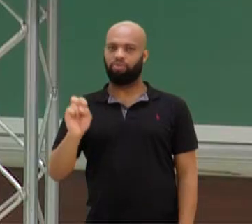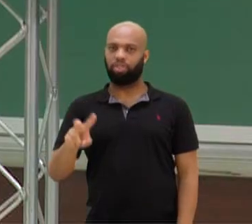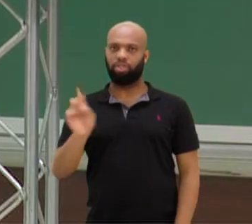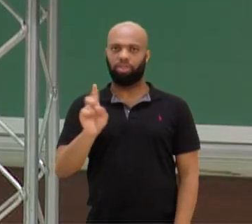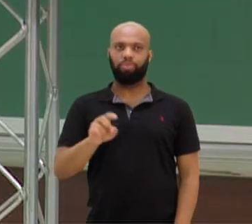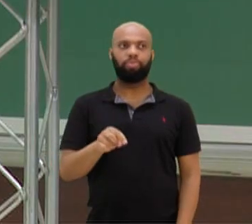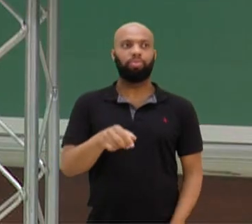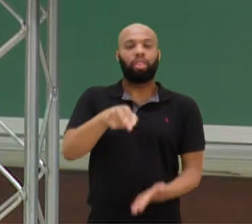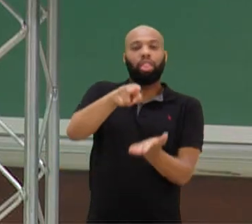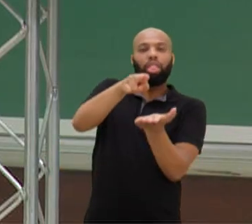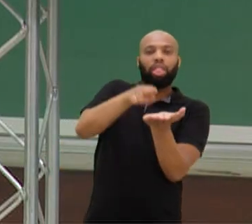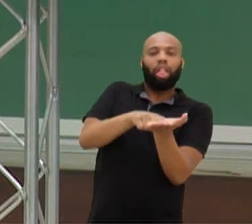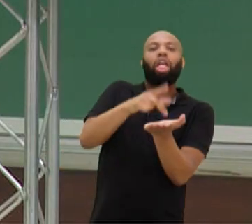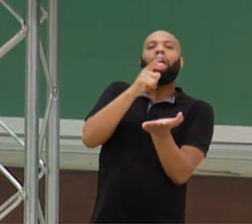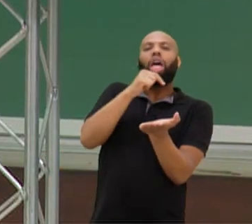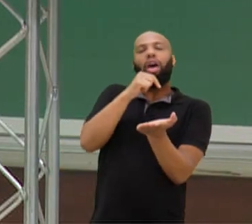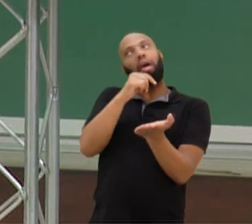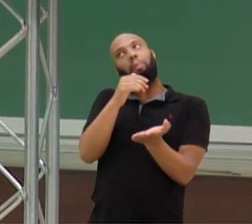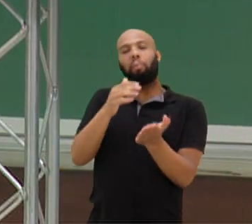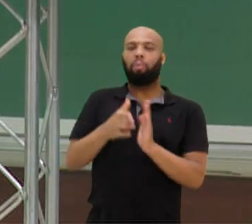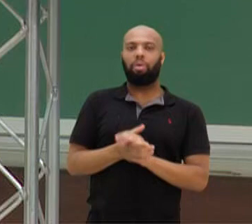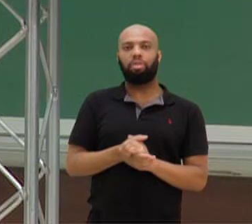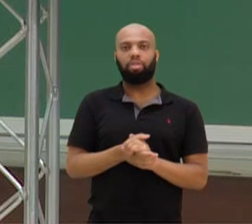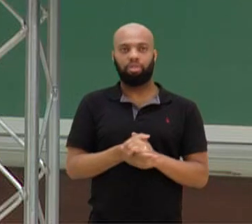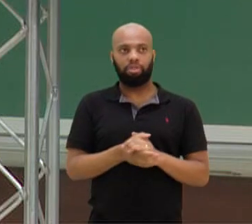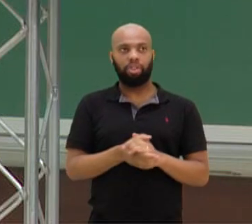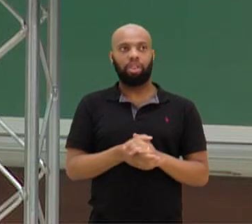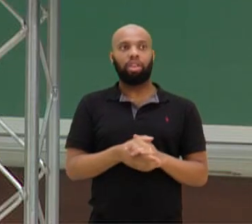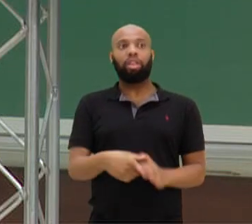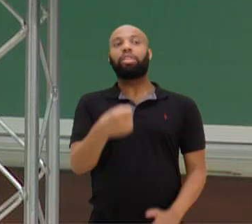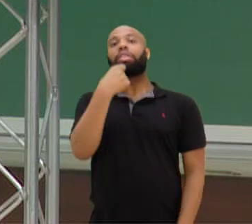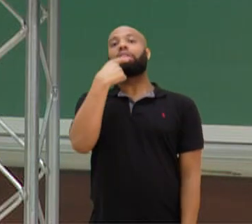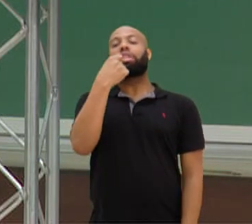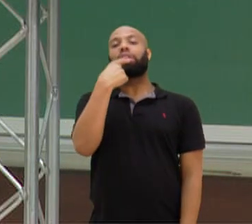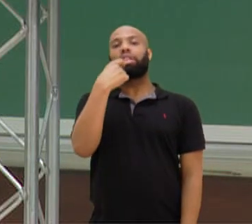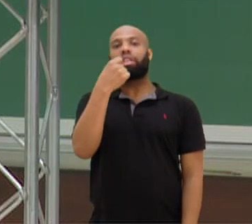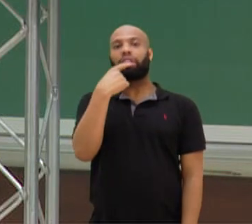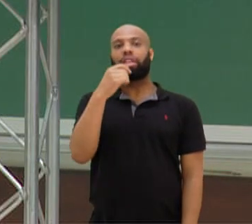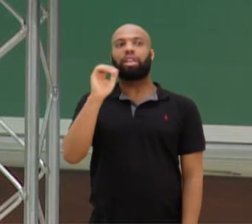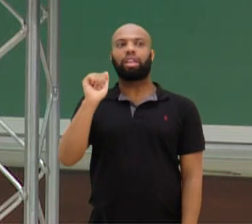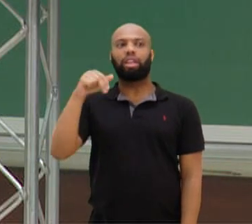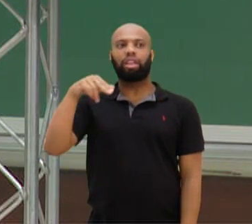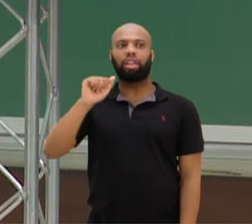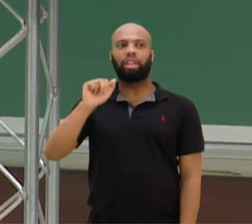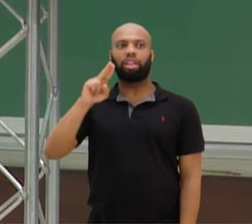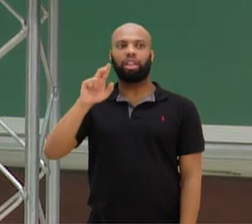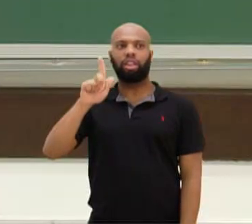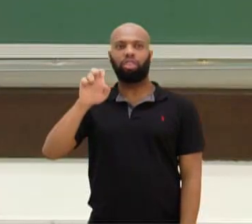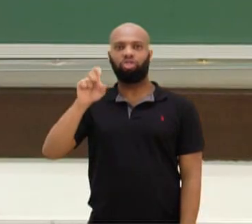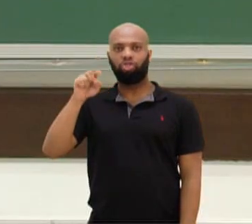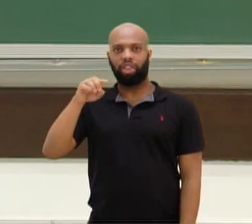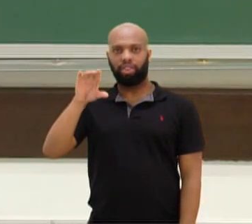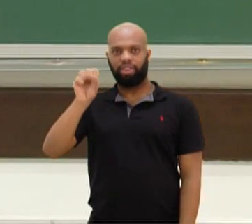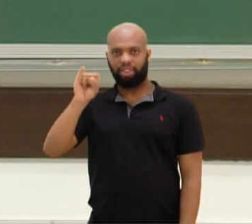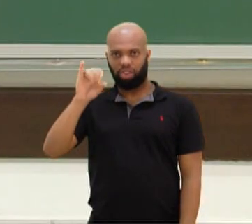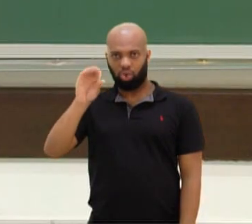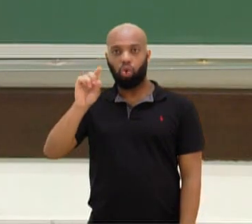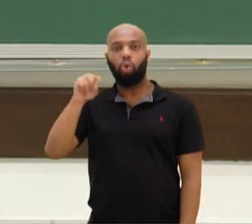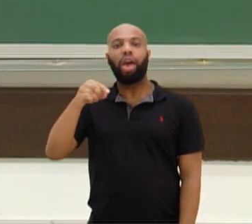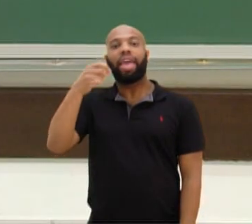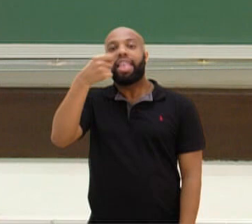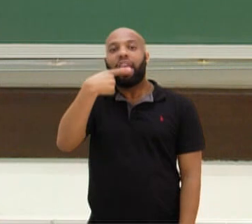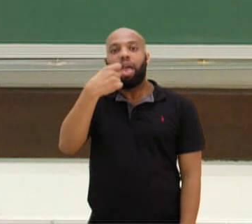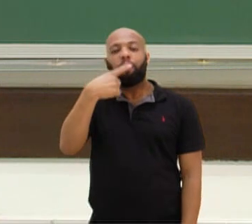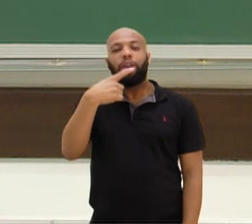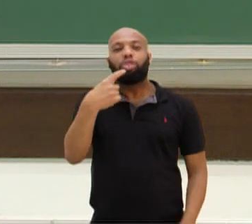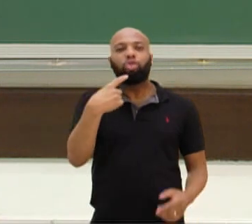água. Vamos ver os próximos. Uso de analgésico, tira a dor, a febre ali, não sei o quê. Talvez